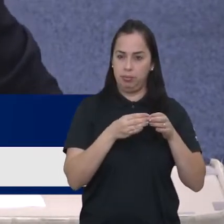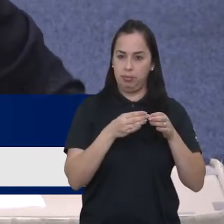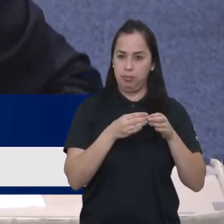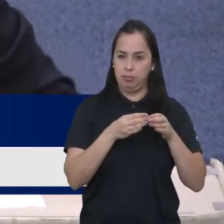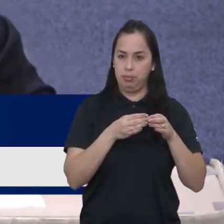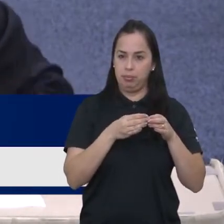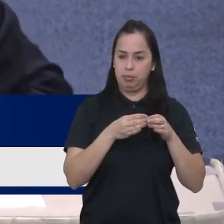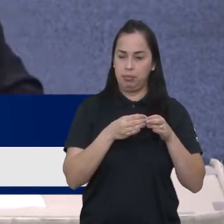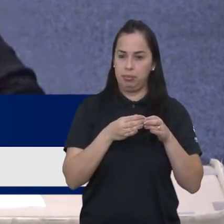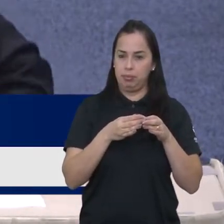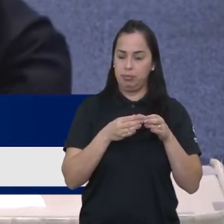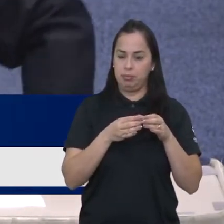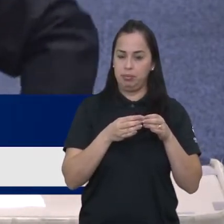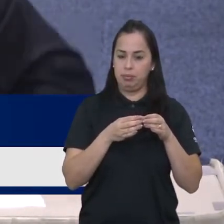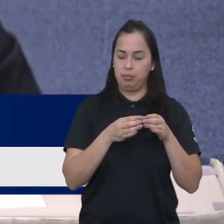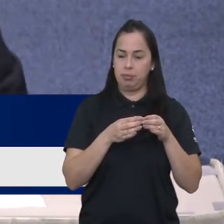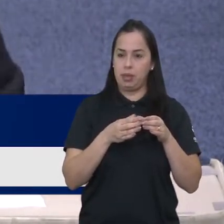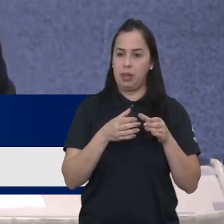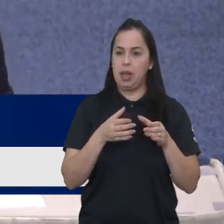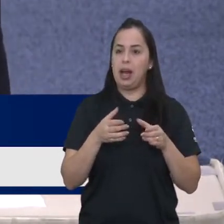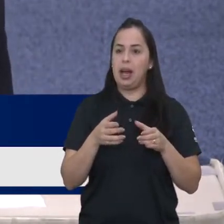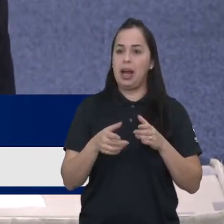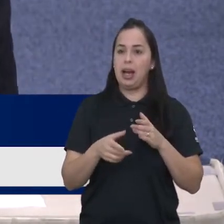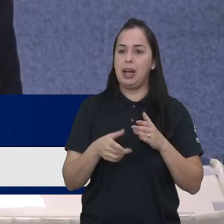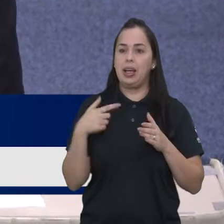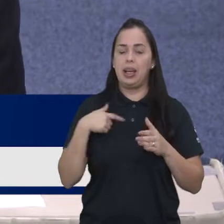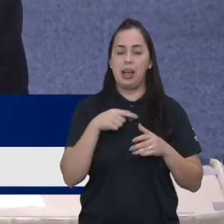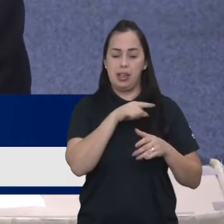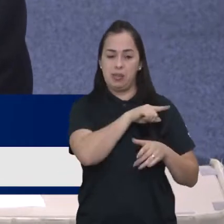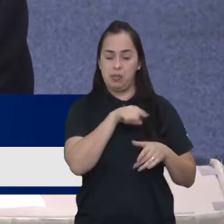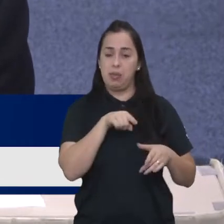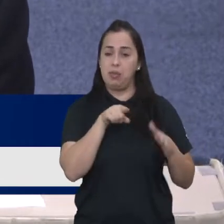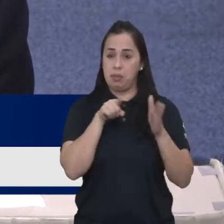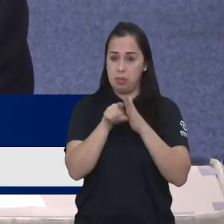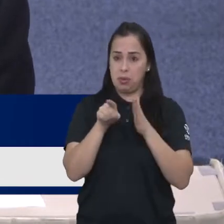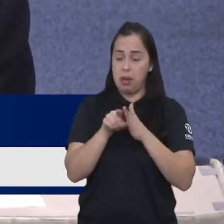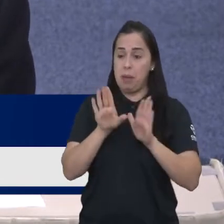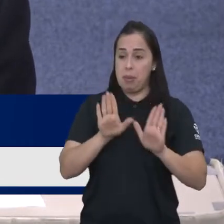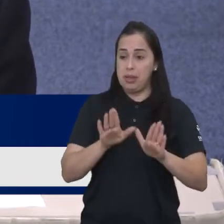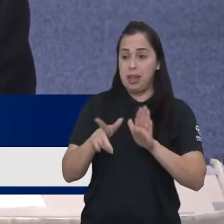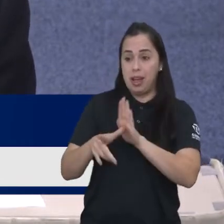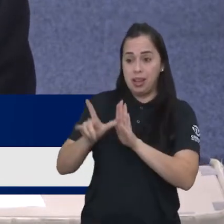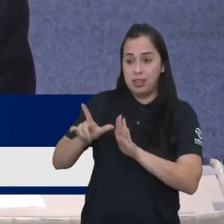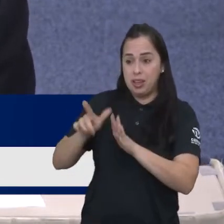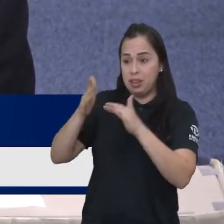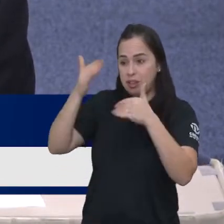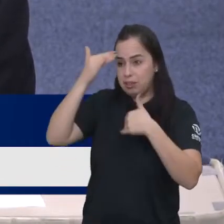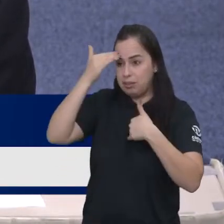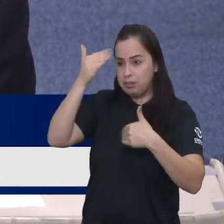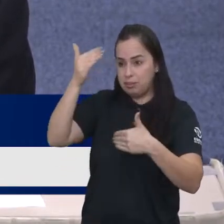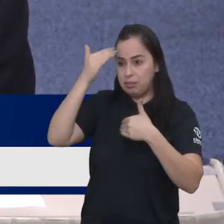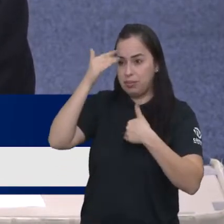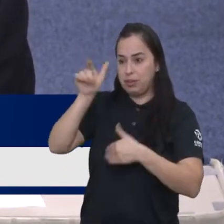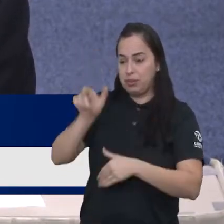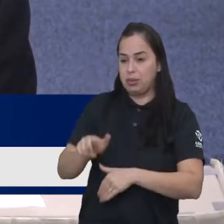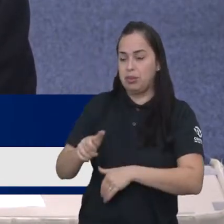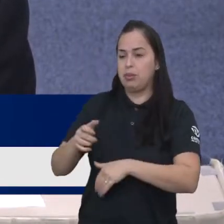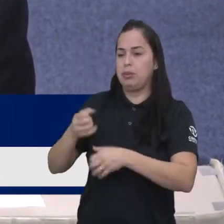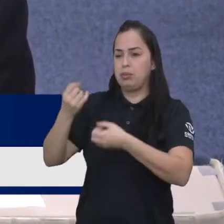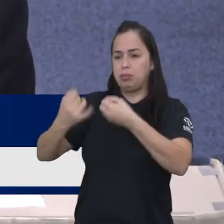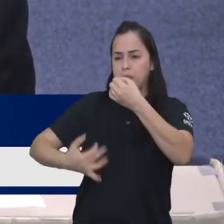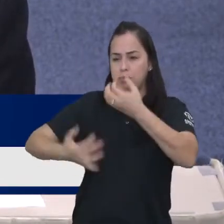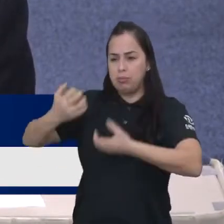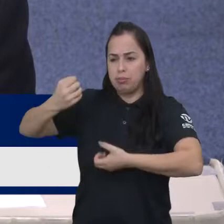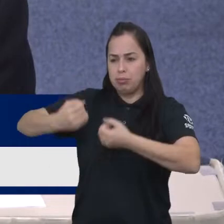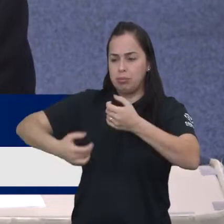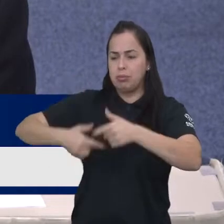antes de passar a palavra para os meus colegas, para que eles possam fazer as perguntas, agradecer o seu tempo,